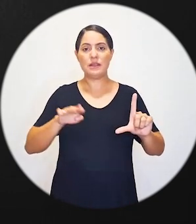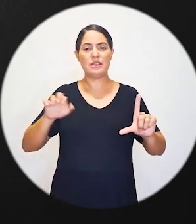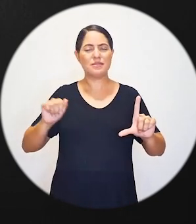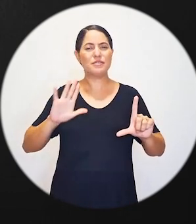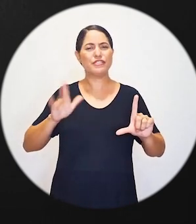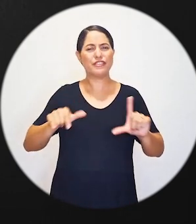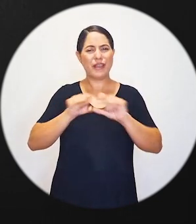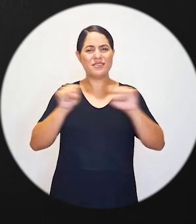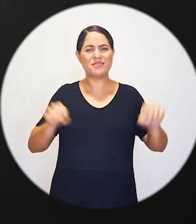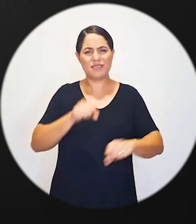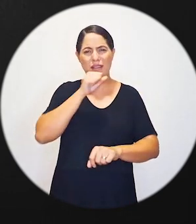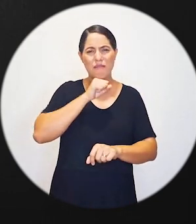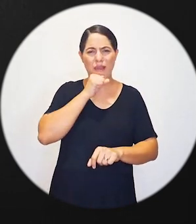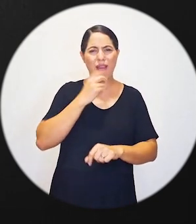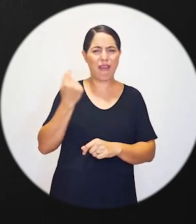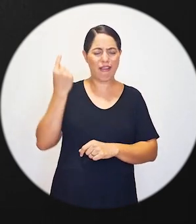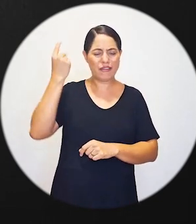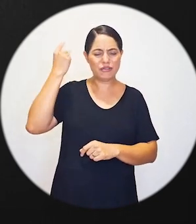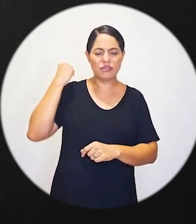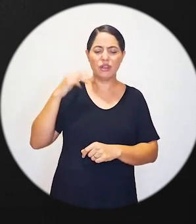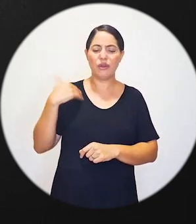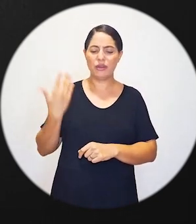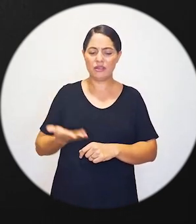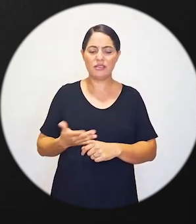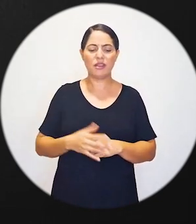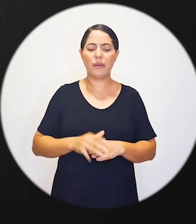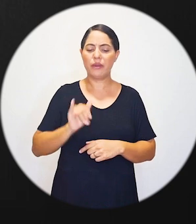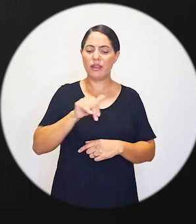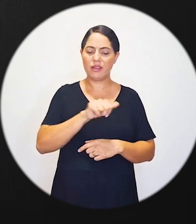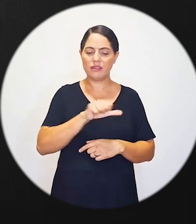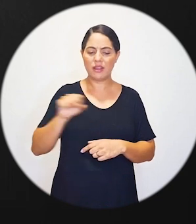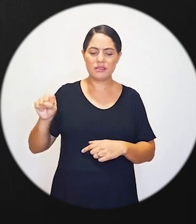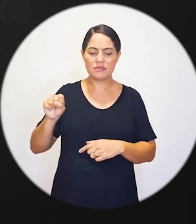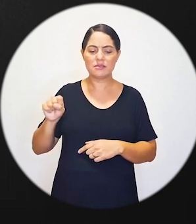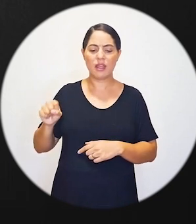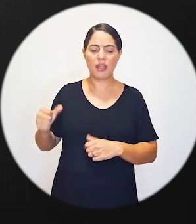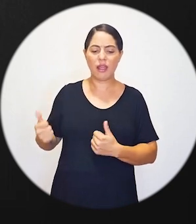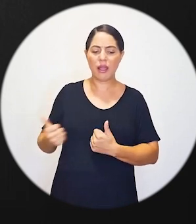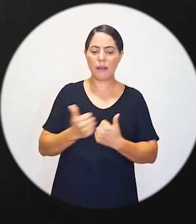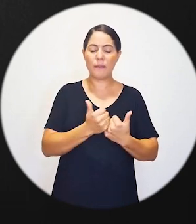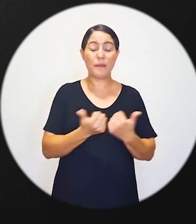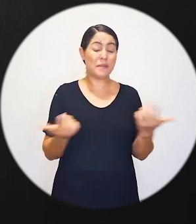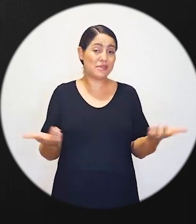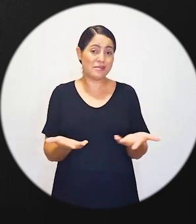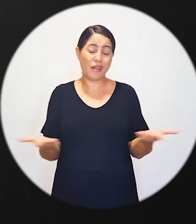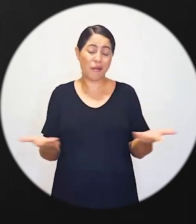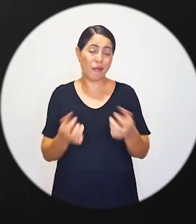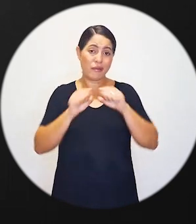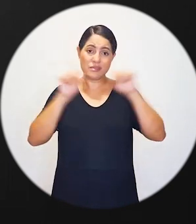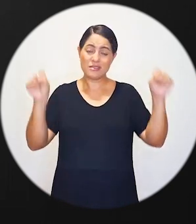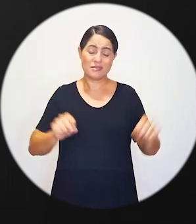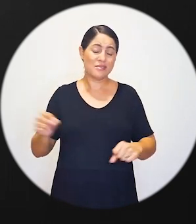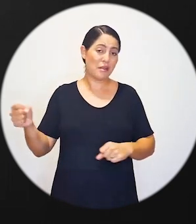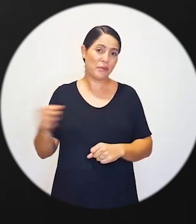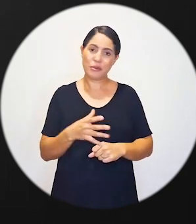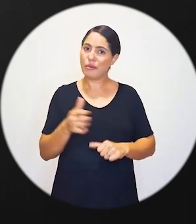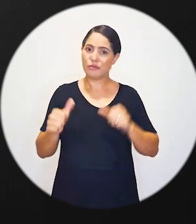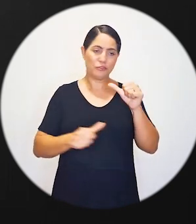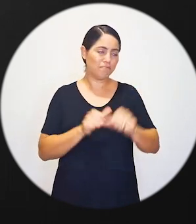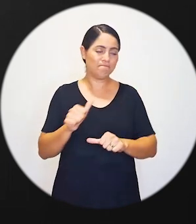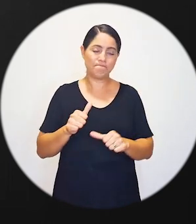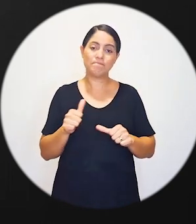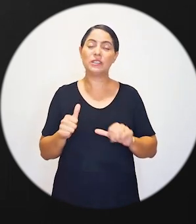do Prisma, que são sistemas mais antigos e que têm algumas informações que ainda não migraram para o sistema novo, que é o INSS